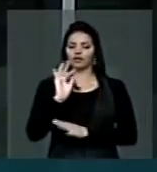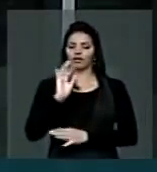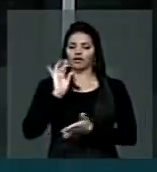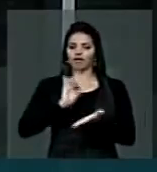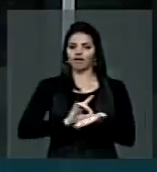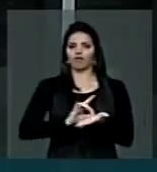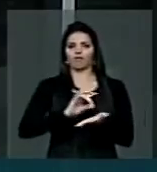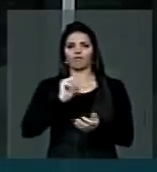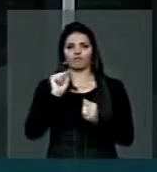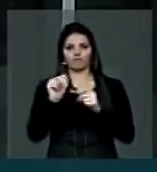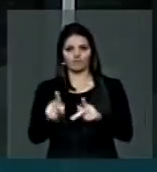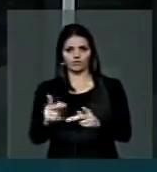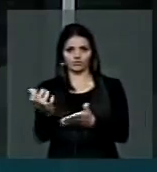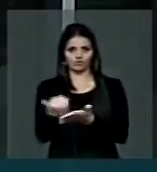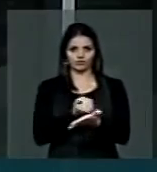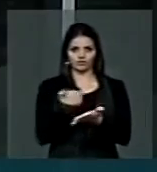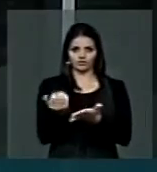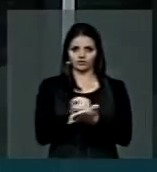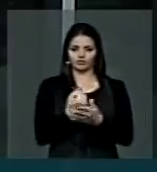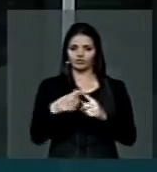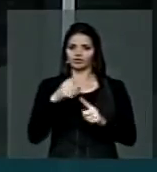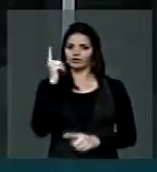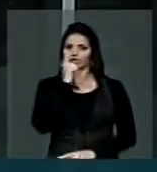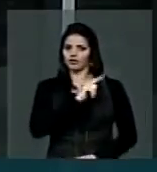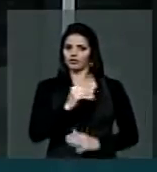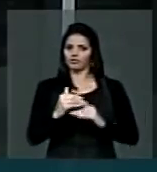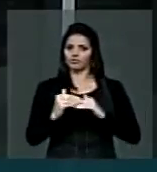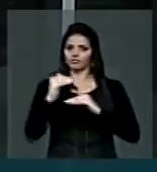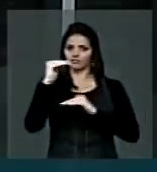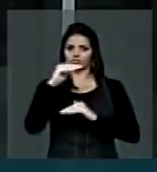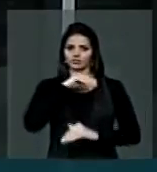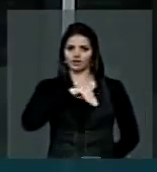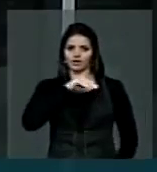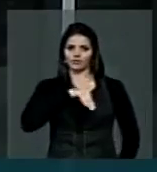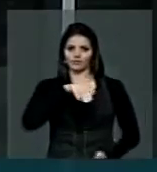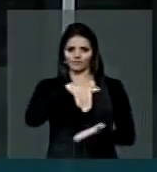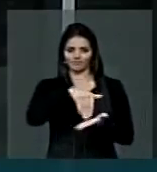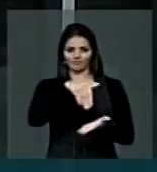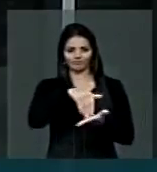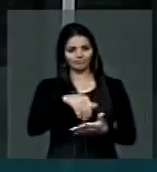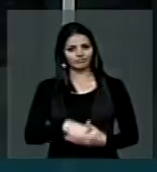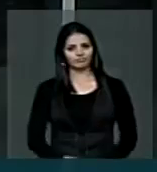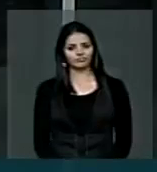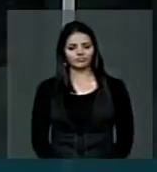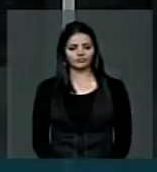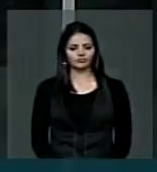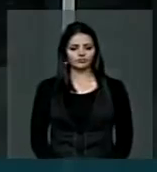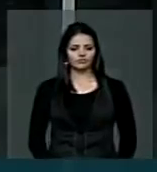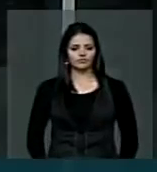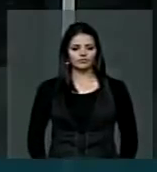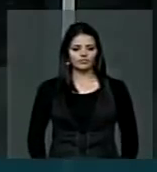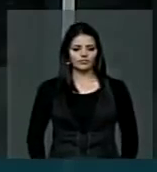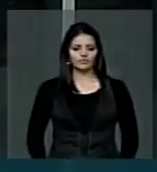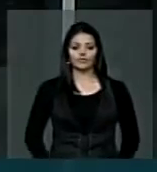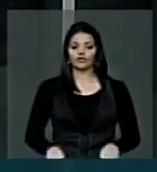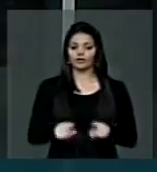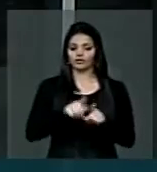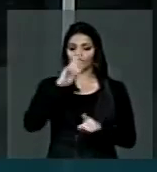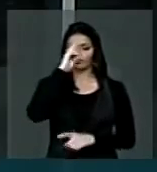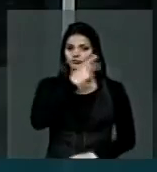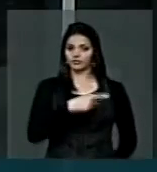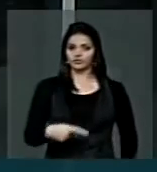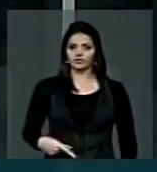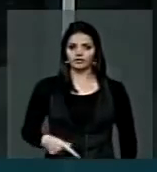aposentadorias e pensão que ganham acima do salário mínimo. Não podemos, senhor presidente e senhores